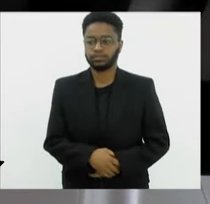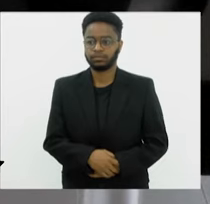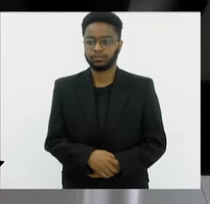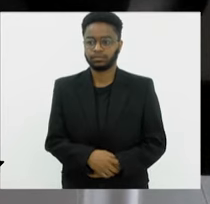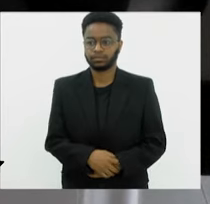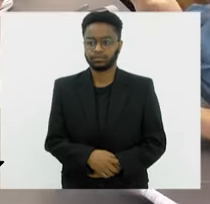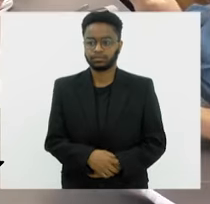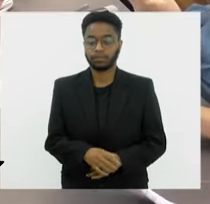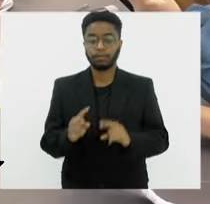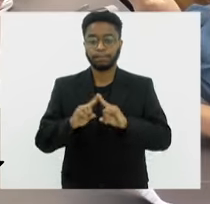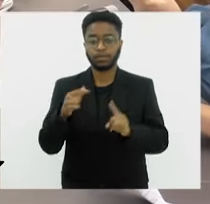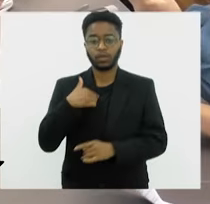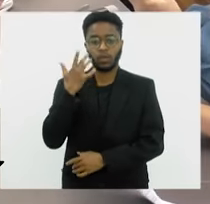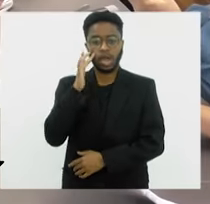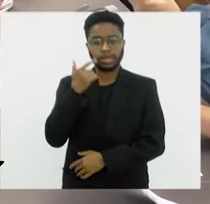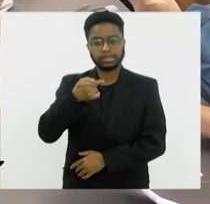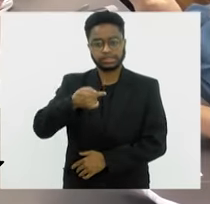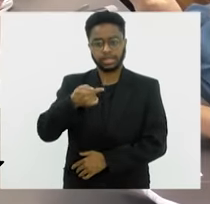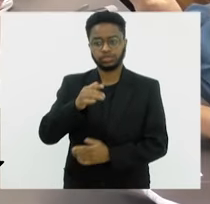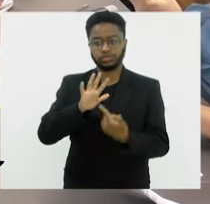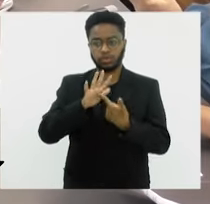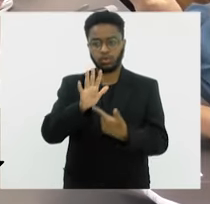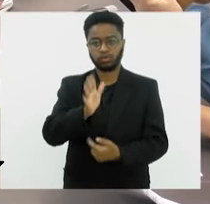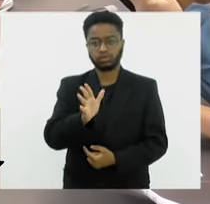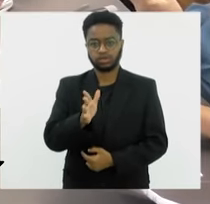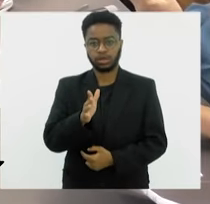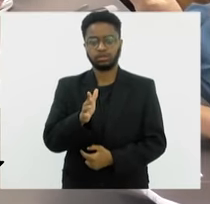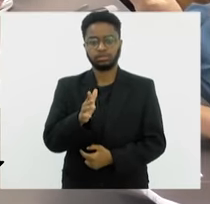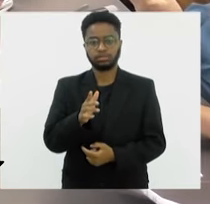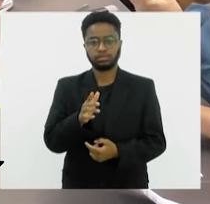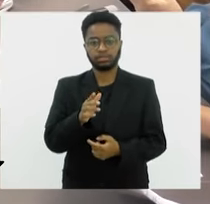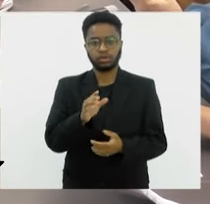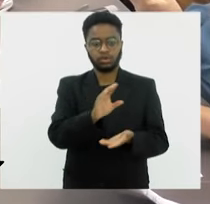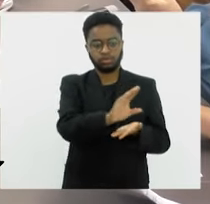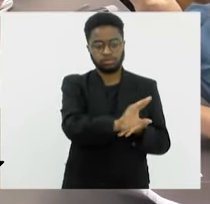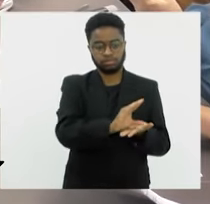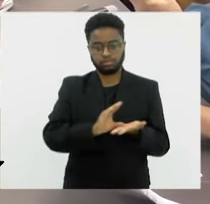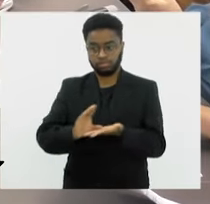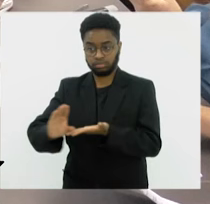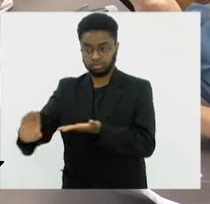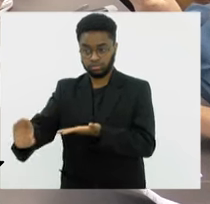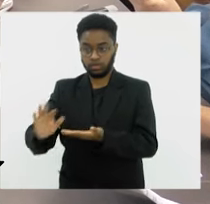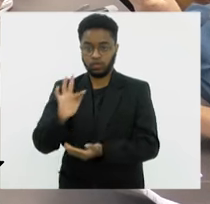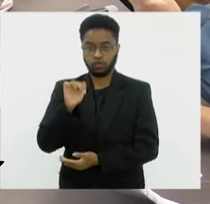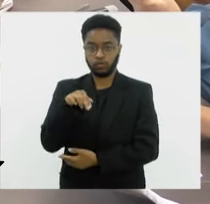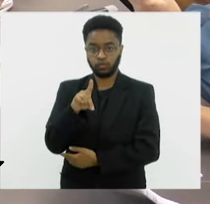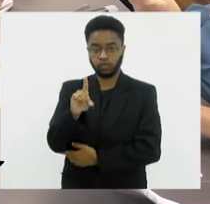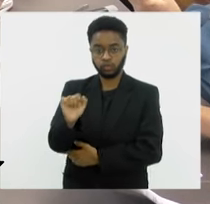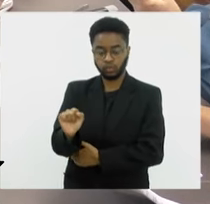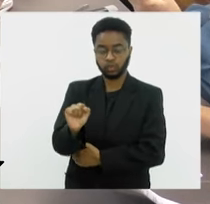Mas acho que o 7º já está genérico. Já está genérico. Realizar transferência de recursos oriundos dos fundos estaduais para fundos municipais, para ir de fundo a